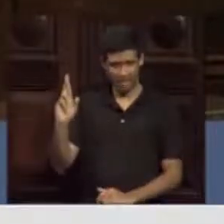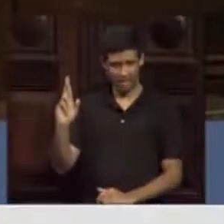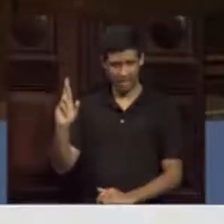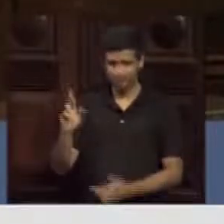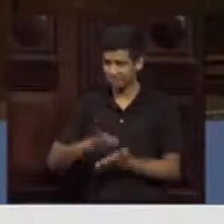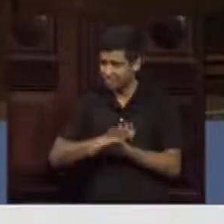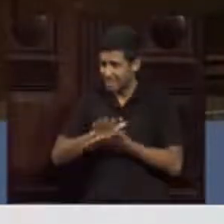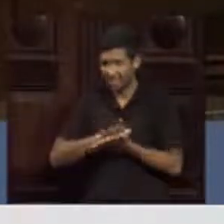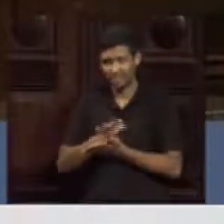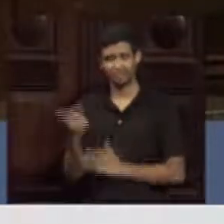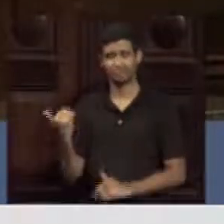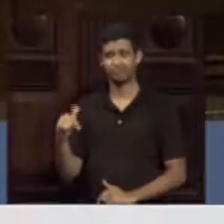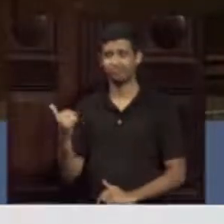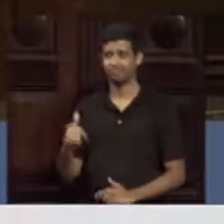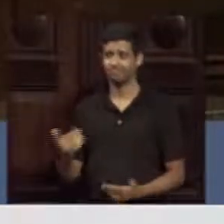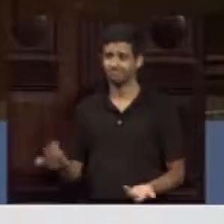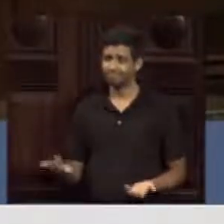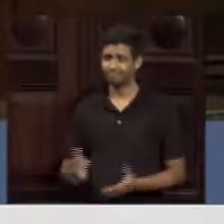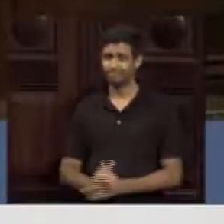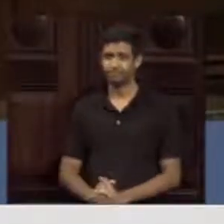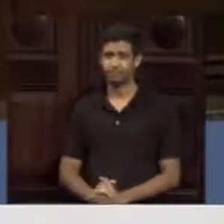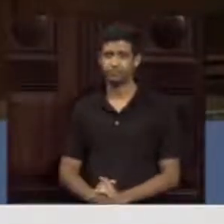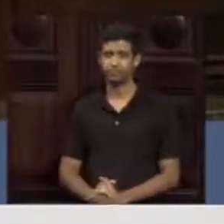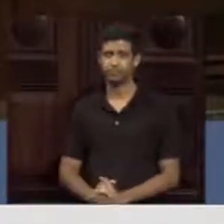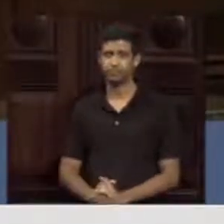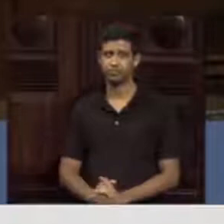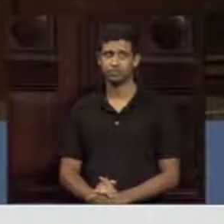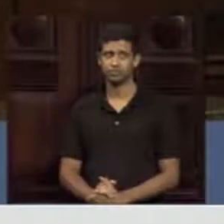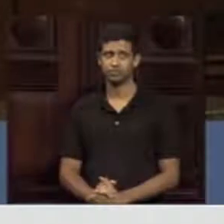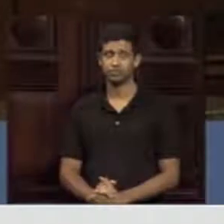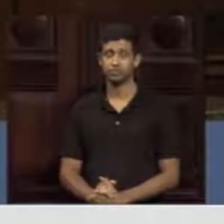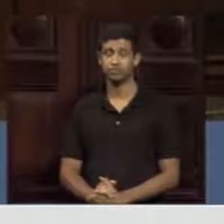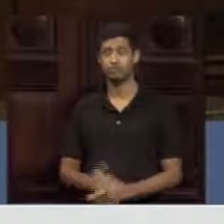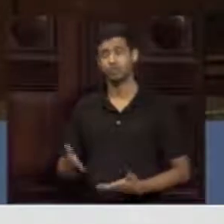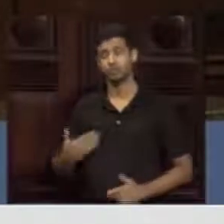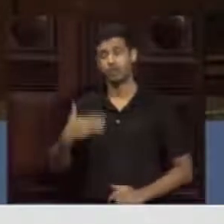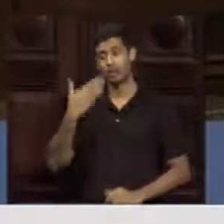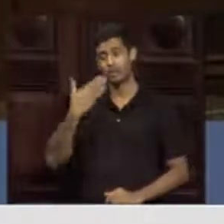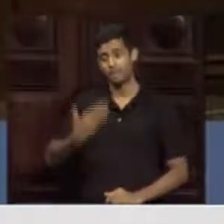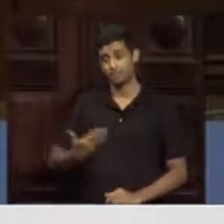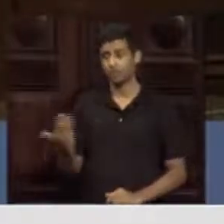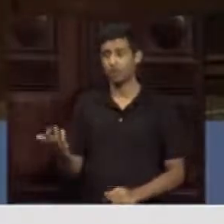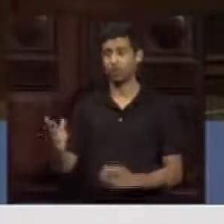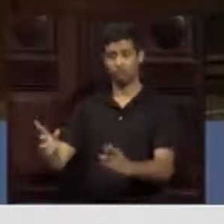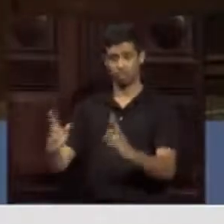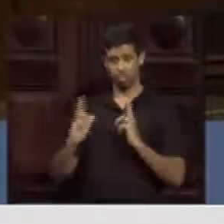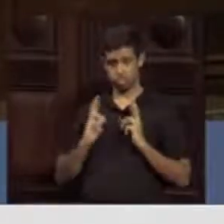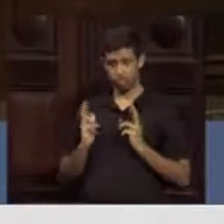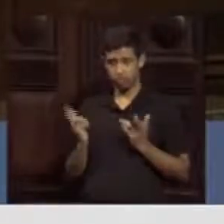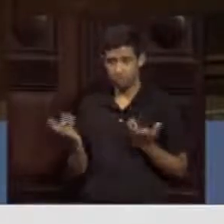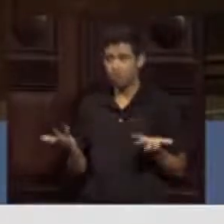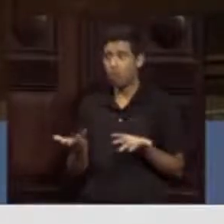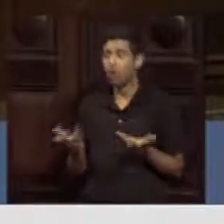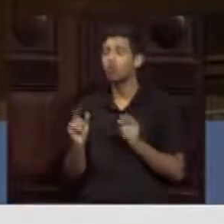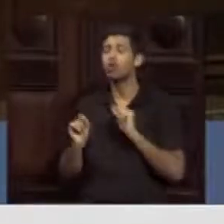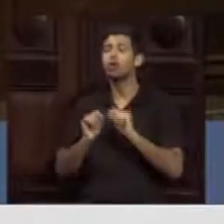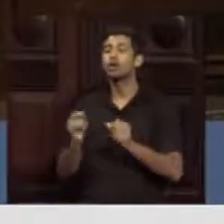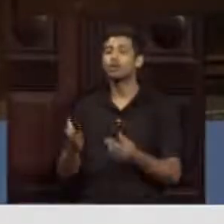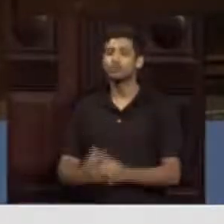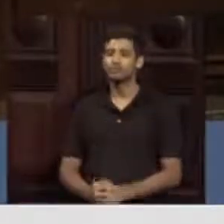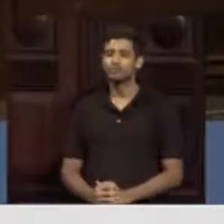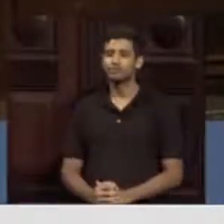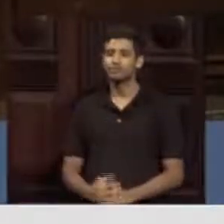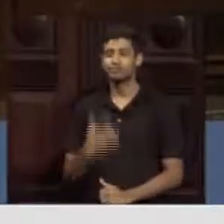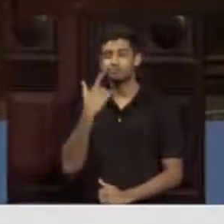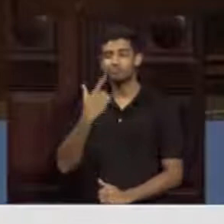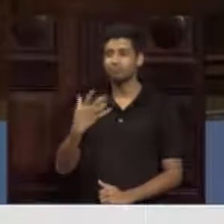exercício do Poder Executivo Municipal. E a resultante dessa ausência de coordenação na Prefeitura do Rio é